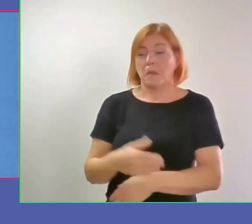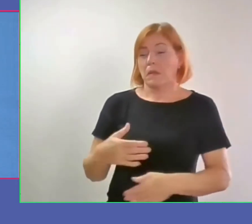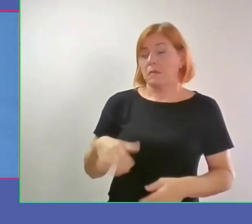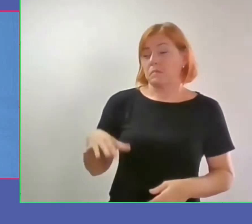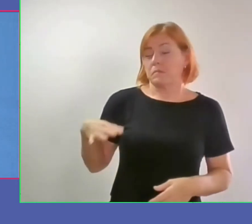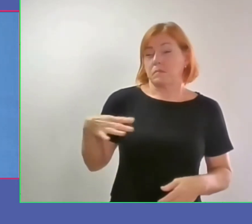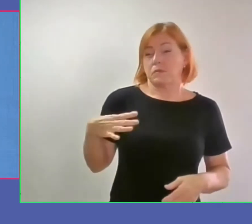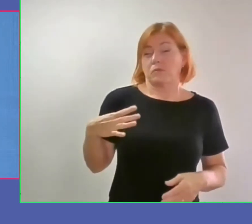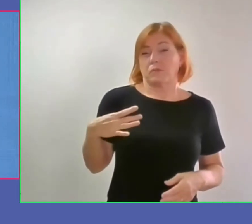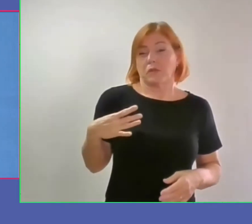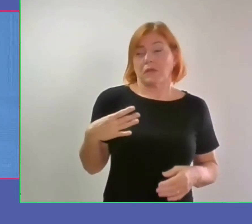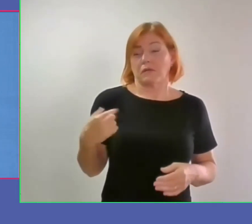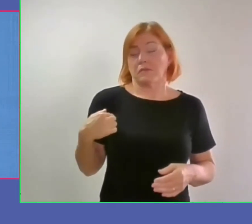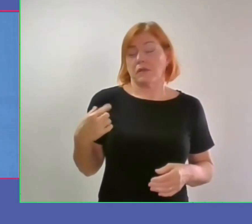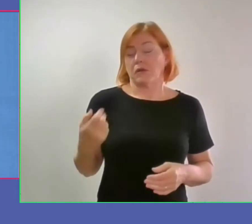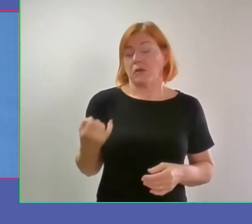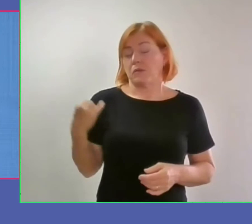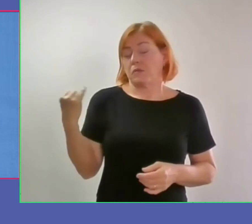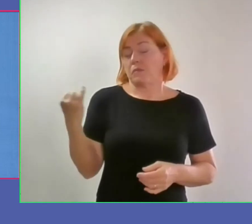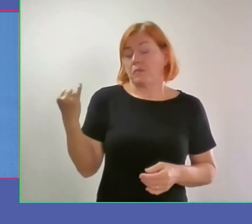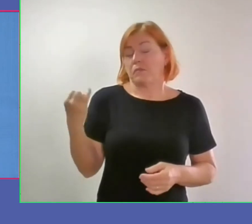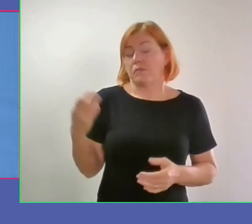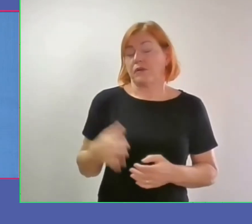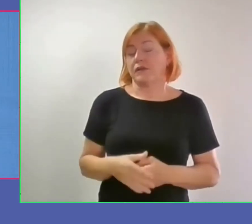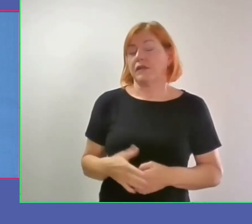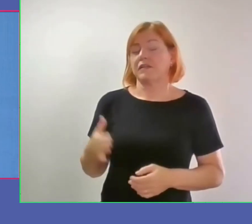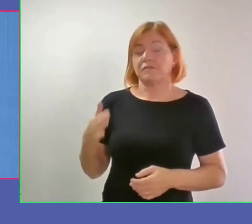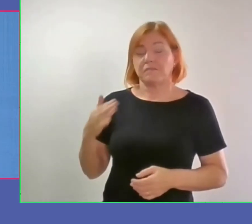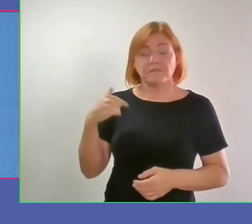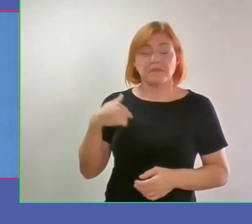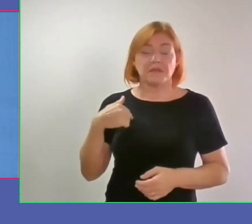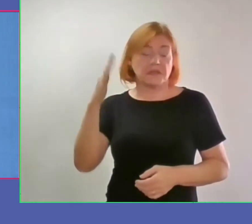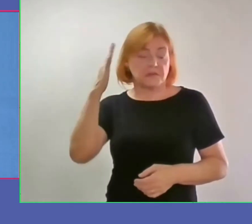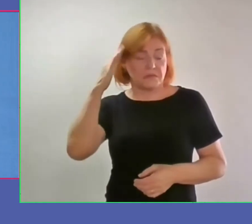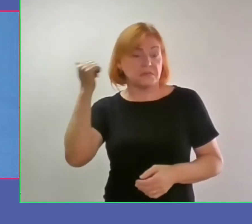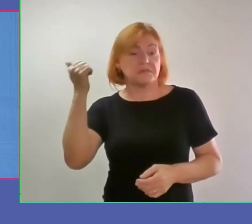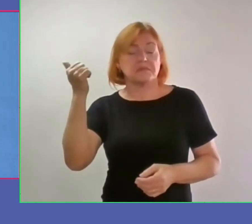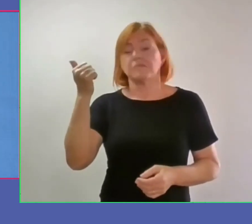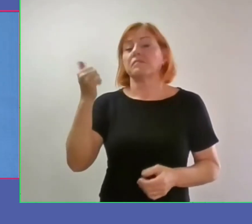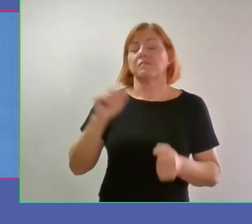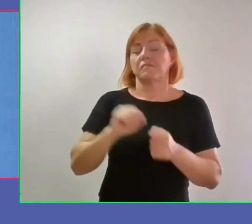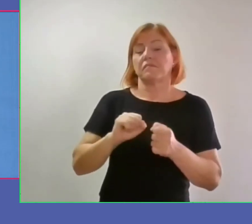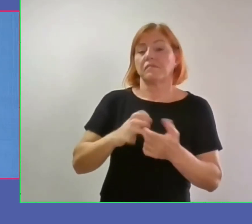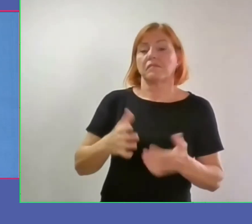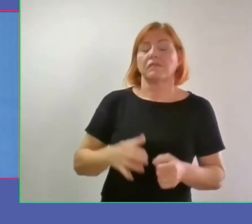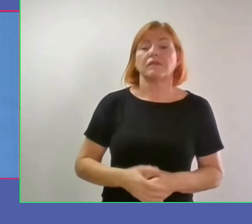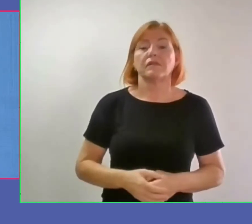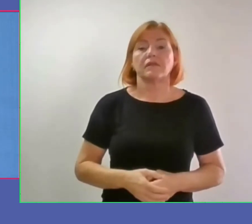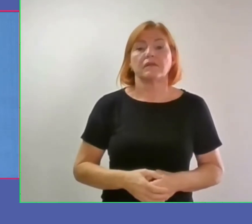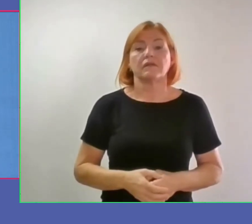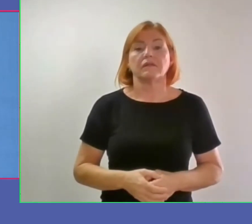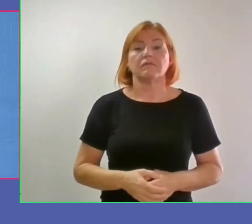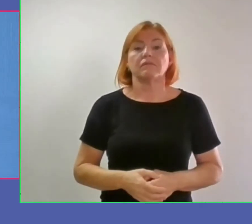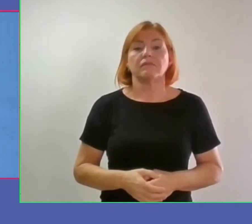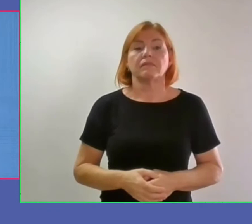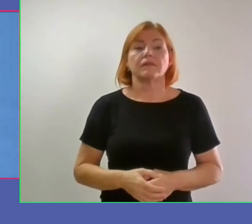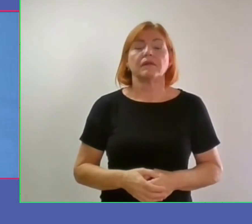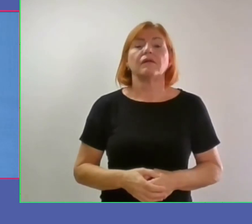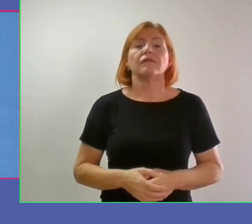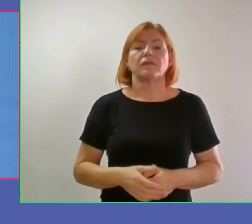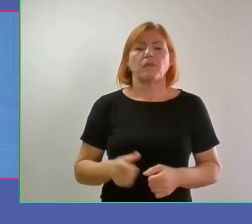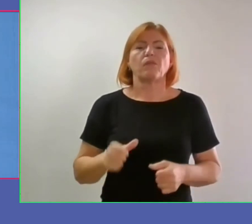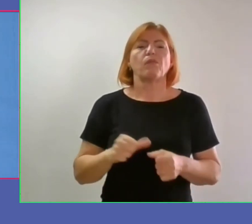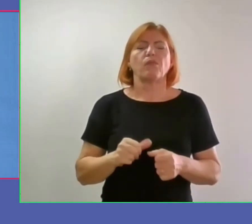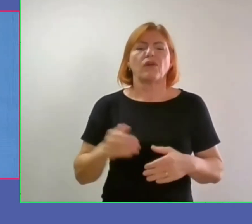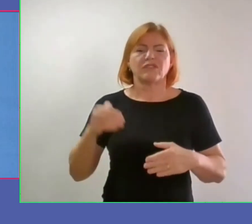sucesso. Às vezes, irmãos, derrota é melhor que sucesso. As derrotas nos fazem nos arrepender. As